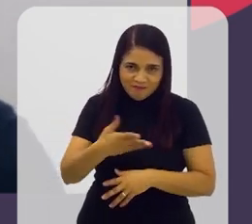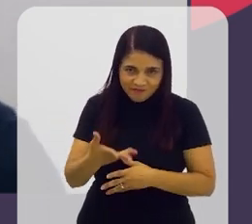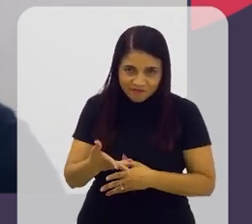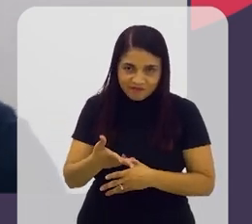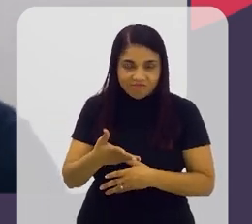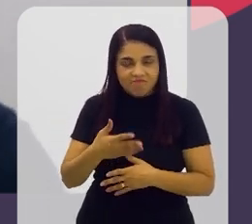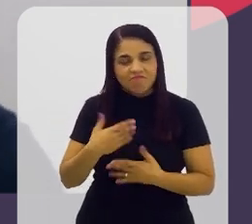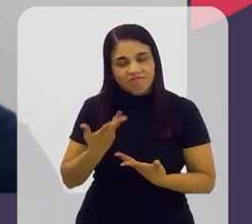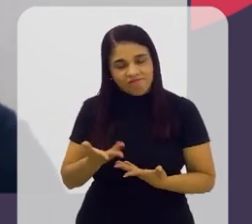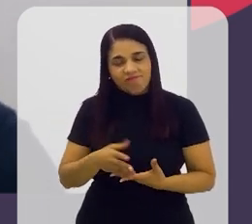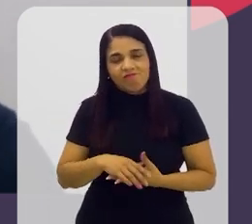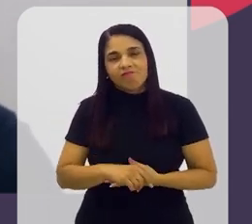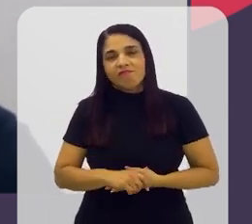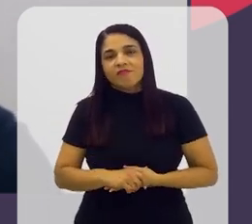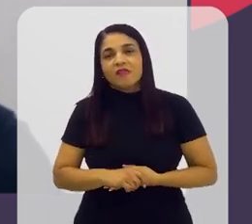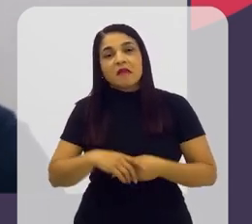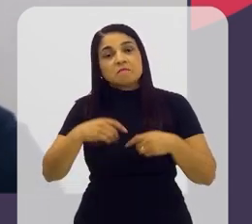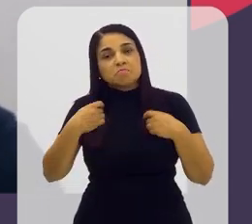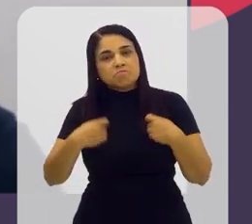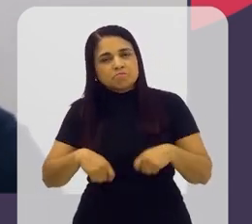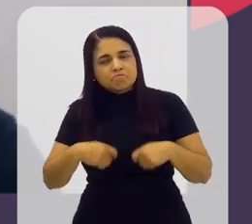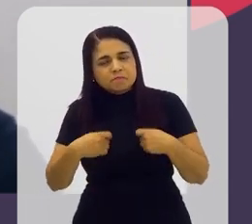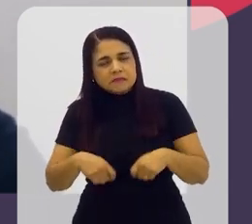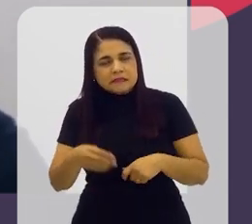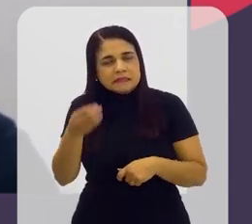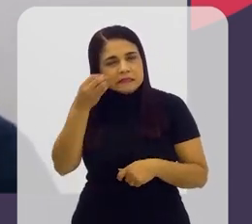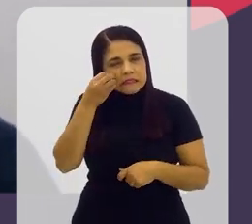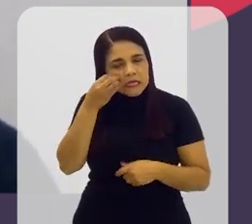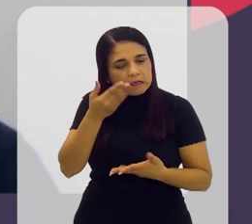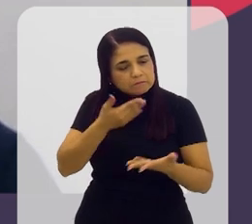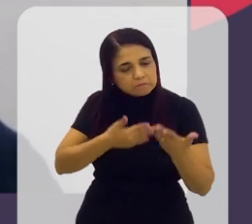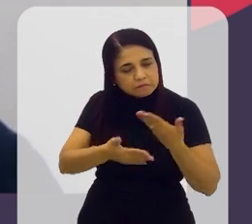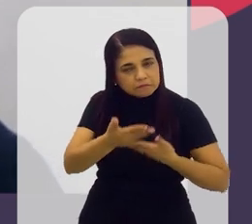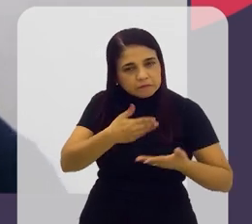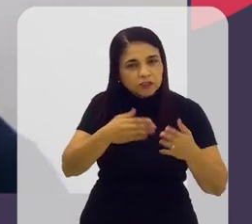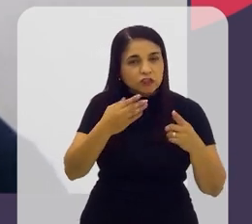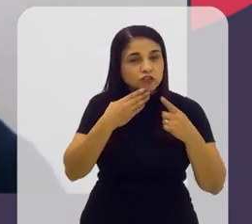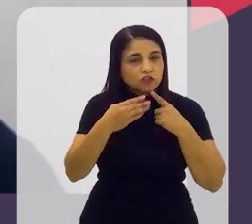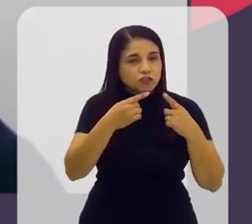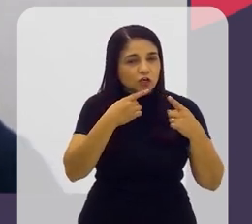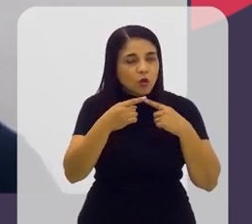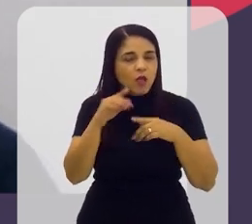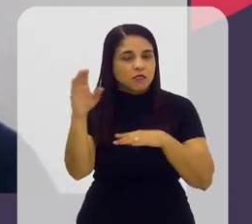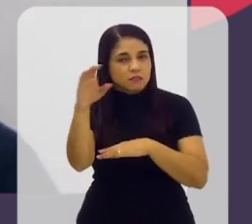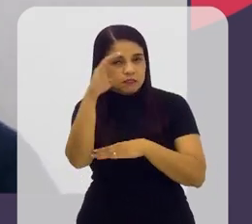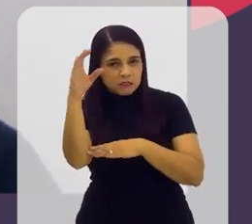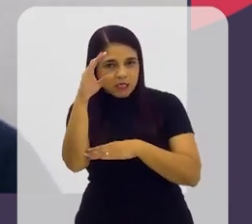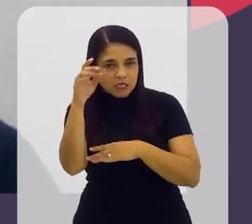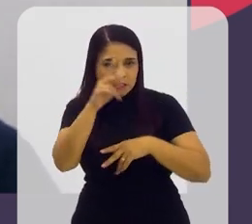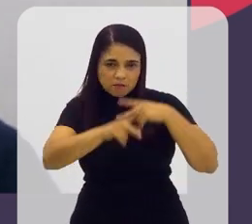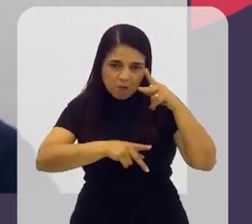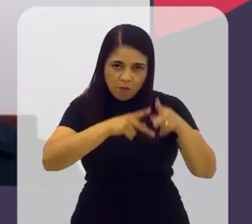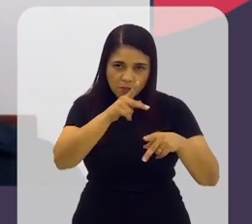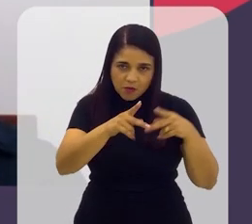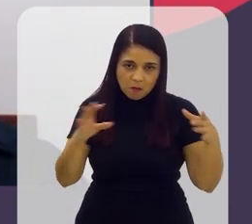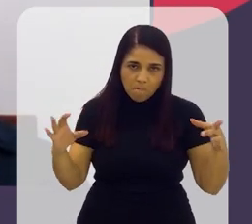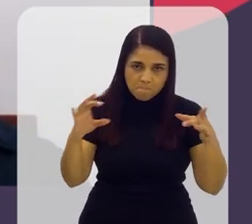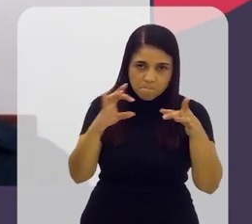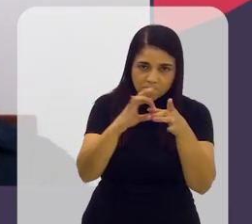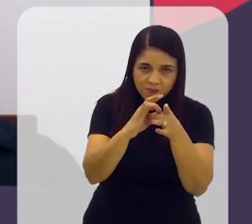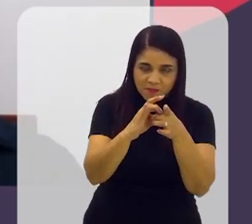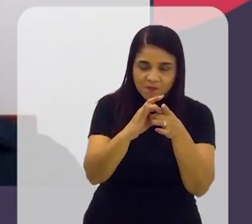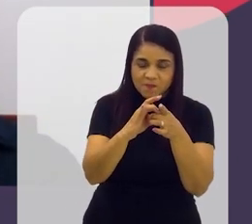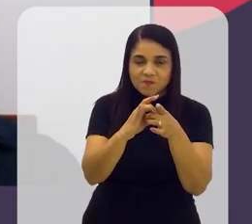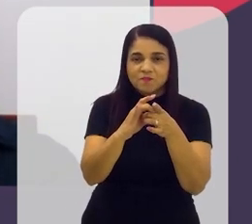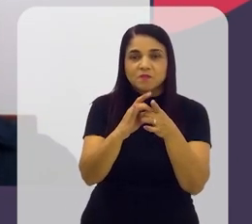que é mais por esse caminho mesmo, né? Acho que a gente precisa tentar dialogar a ciência com a população em geral